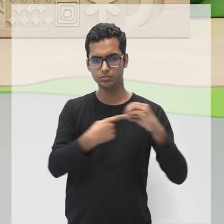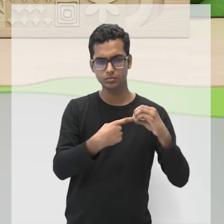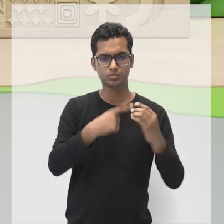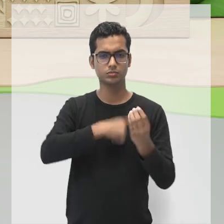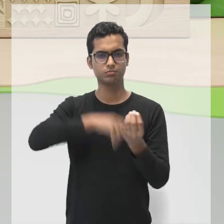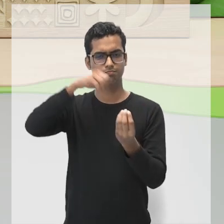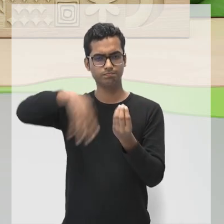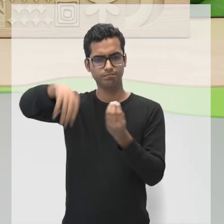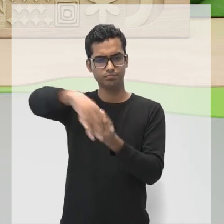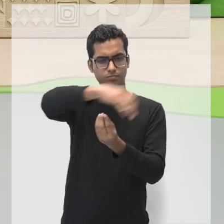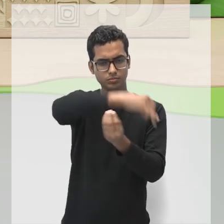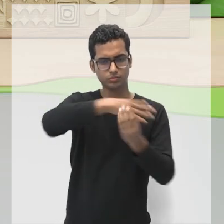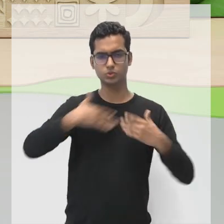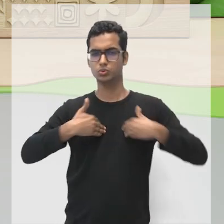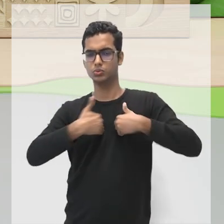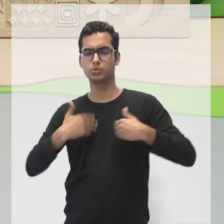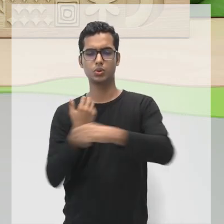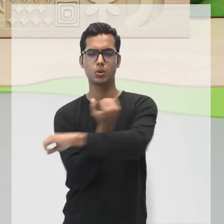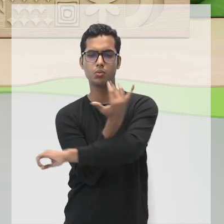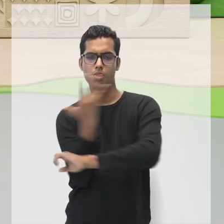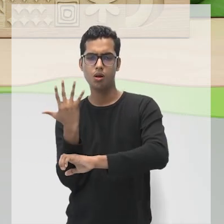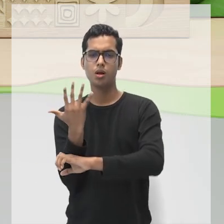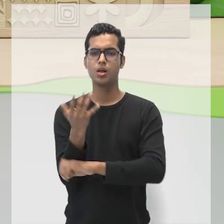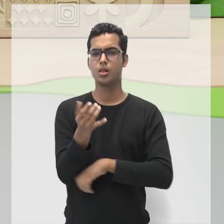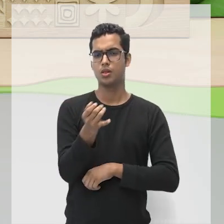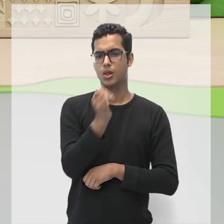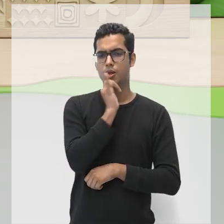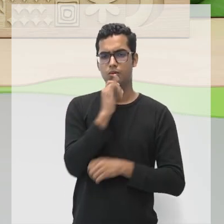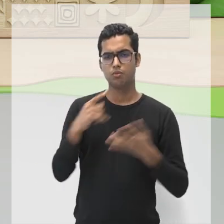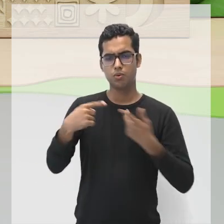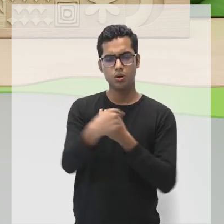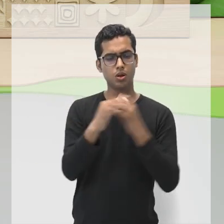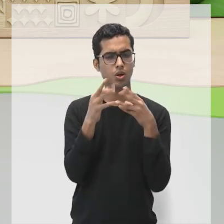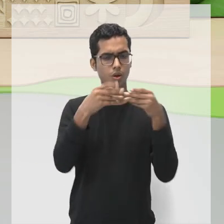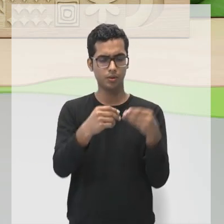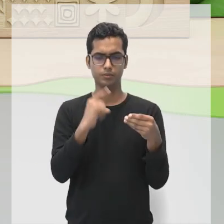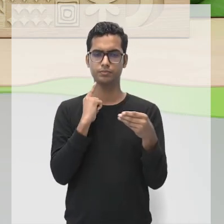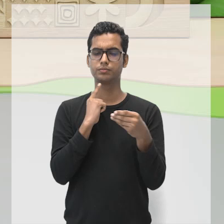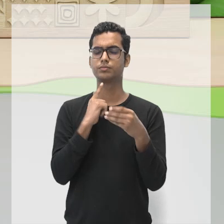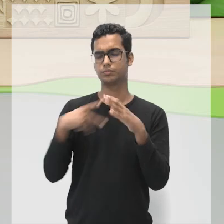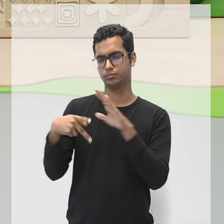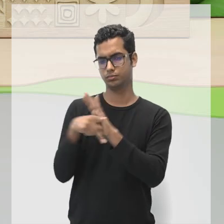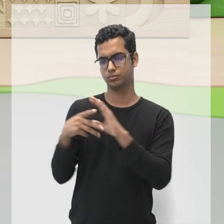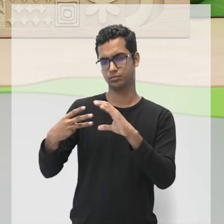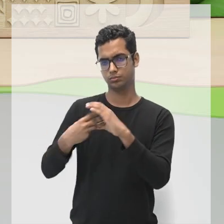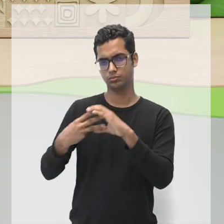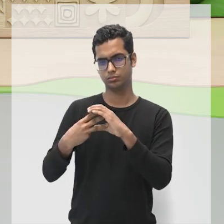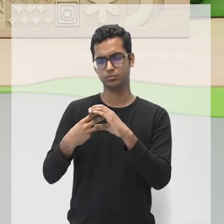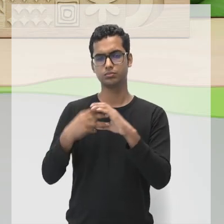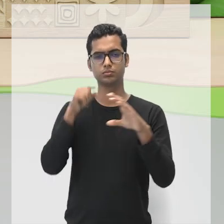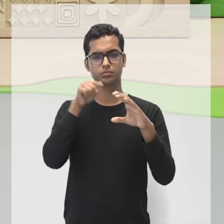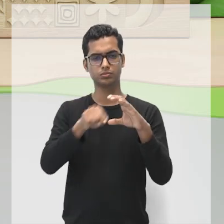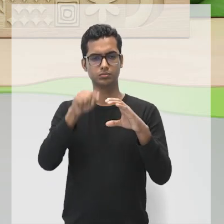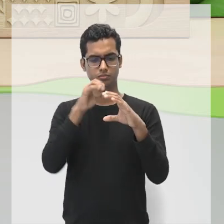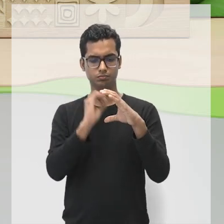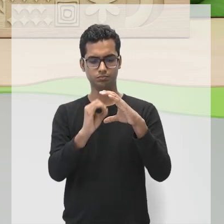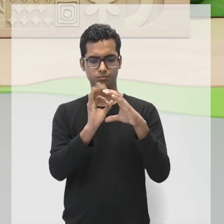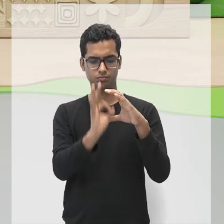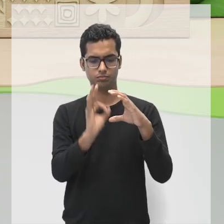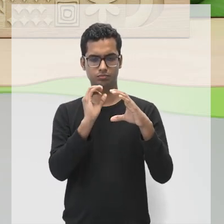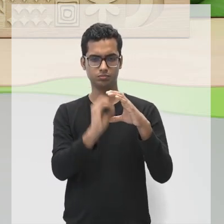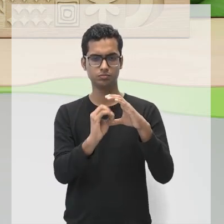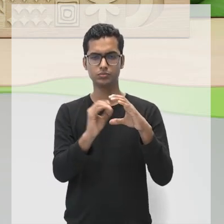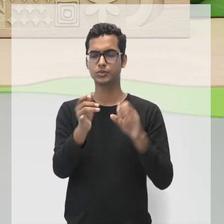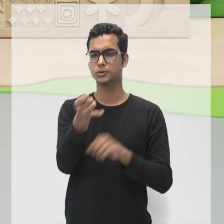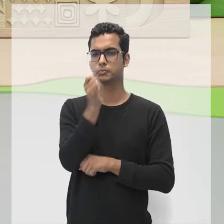fungos, nos animais, nas plantas, por exemplo, todos são células eucarióticas. Aqui nós temos